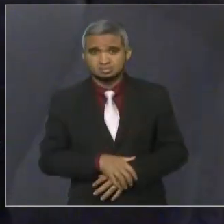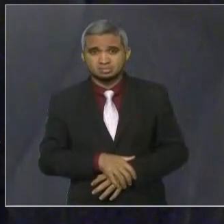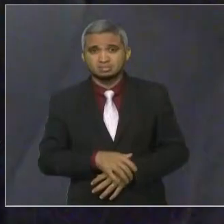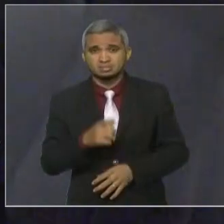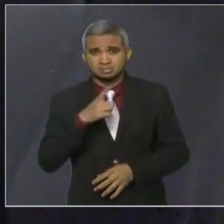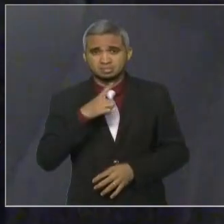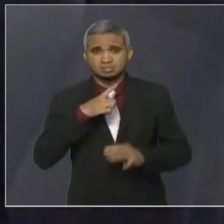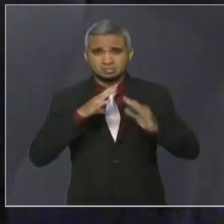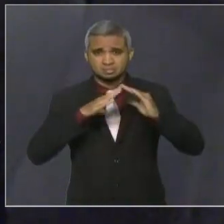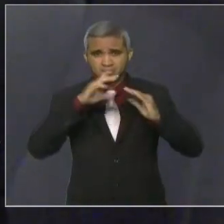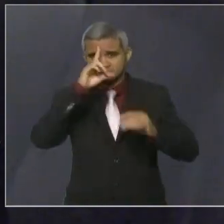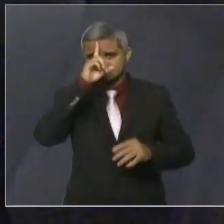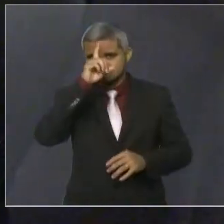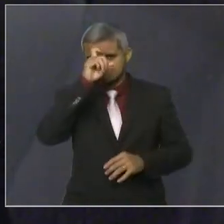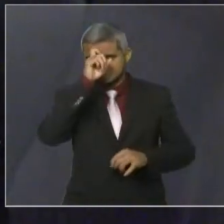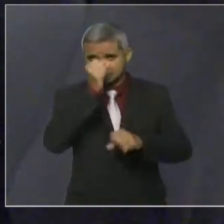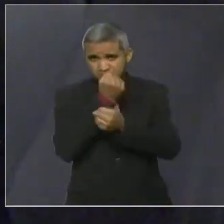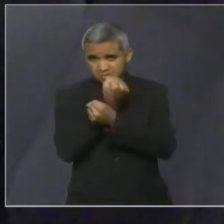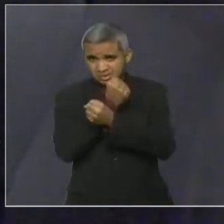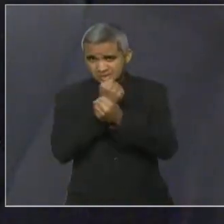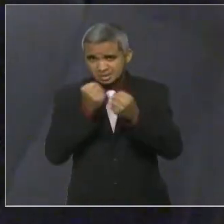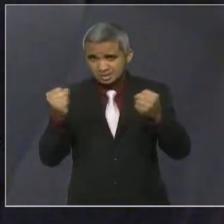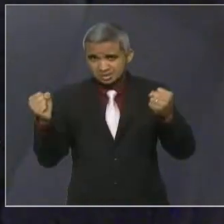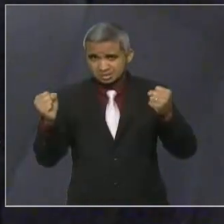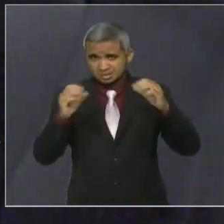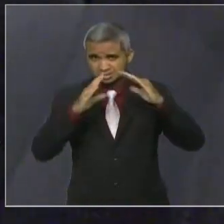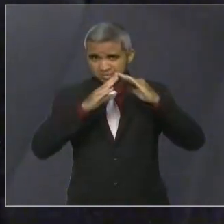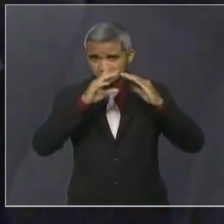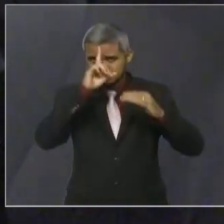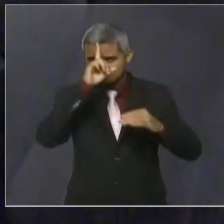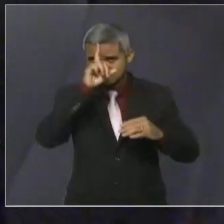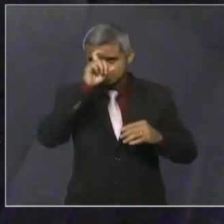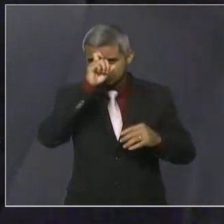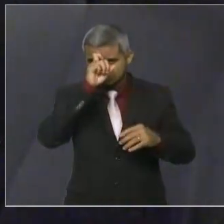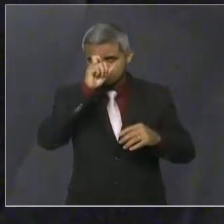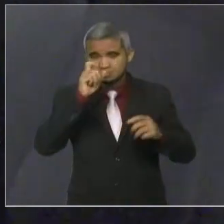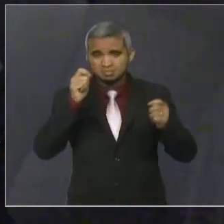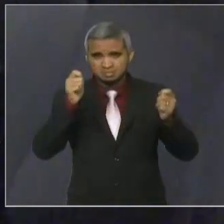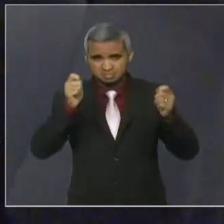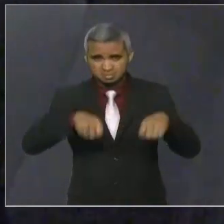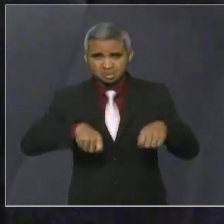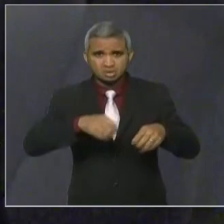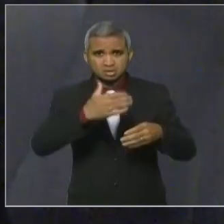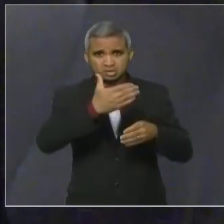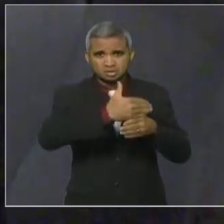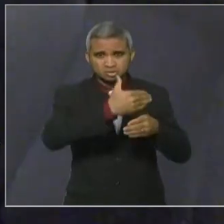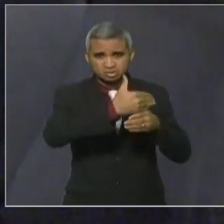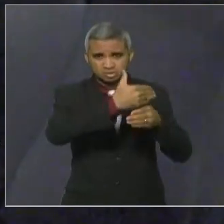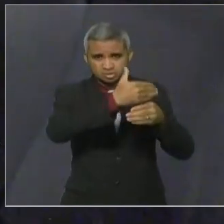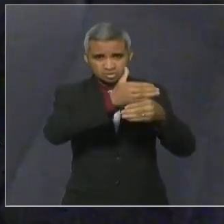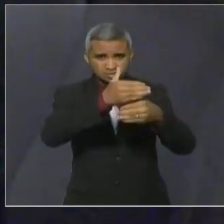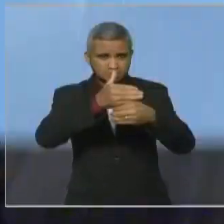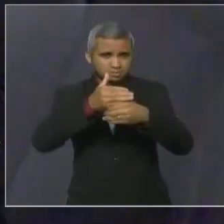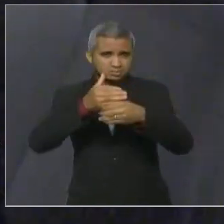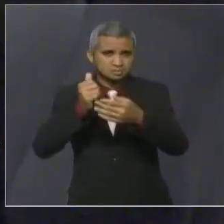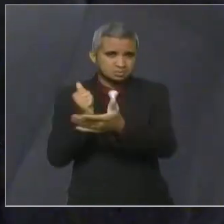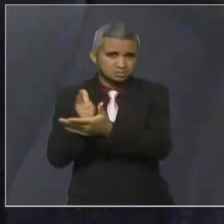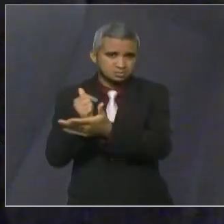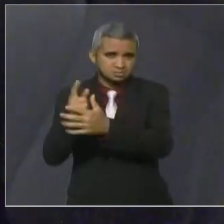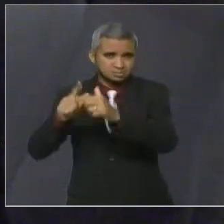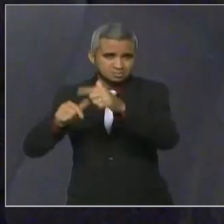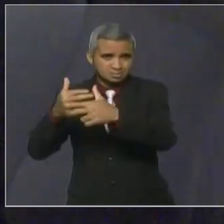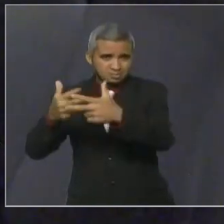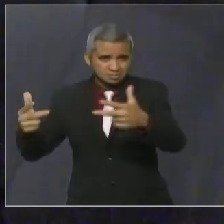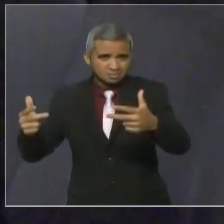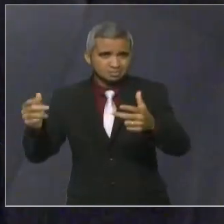custeio e manutenção, é o que você constrói e equipa e coloca à disposição da sociedade um hospital.